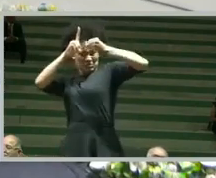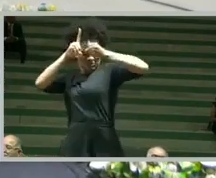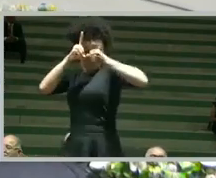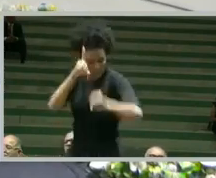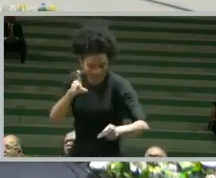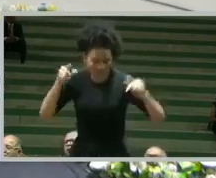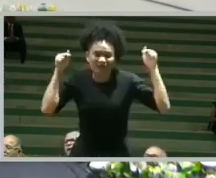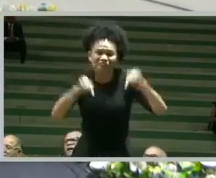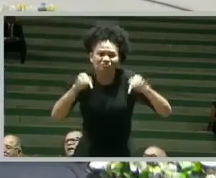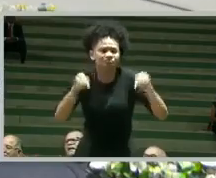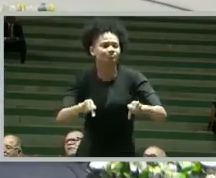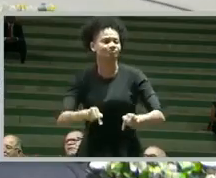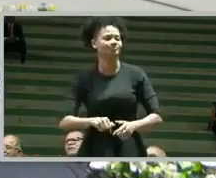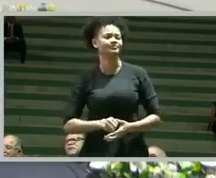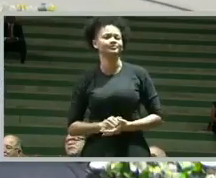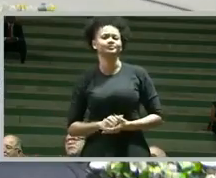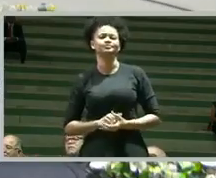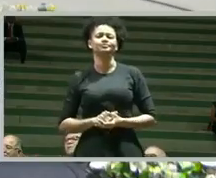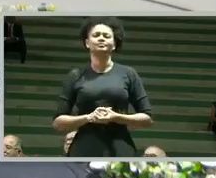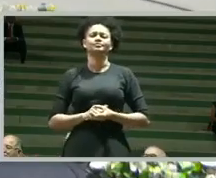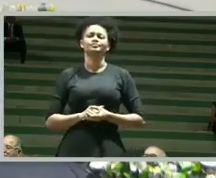aqui.